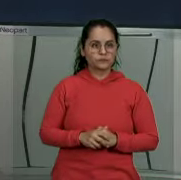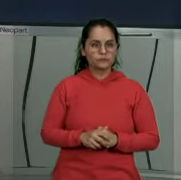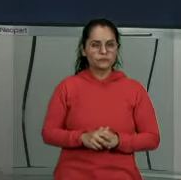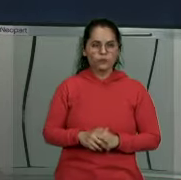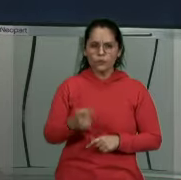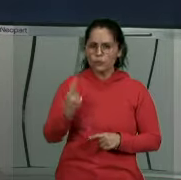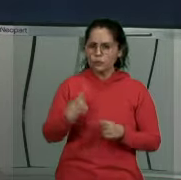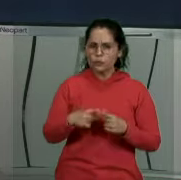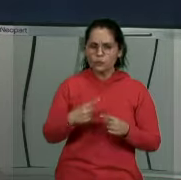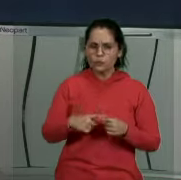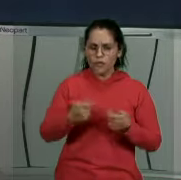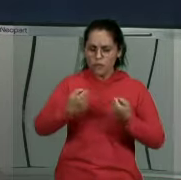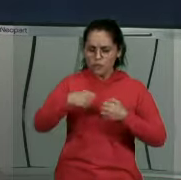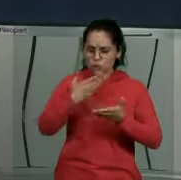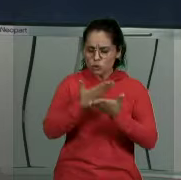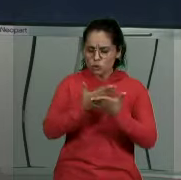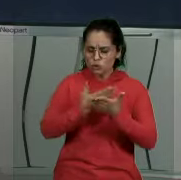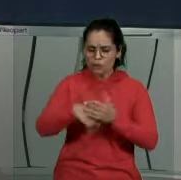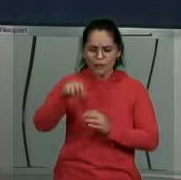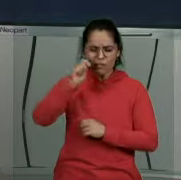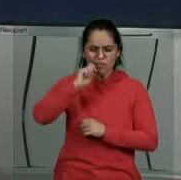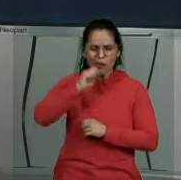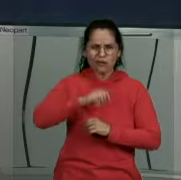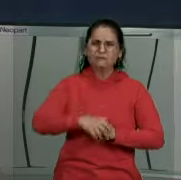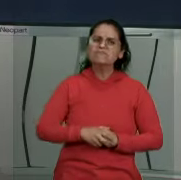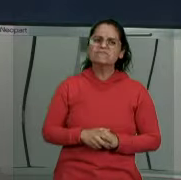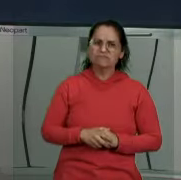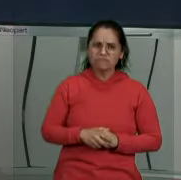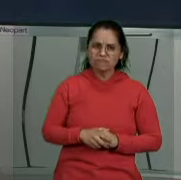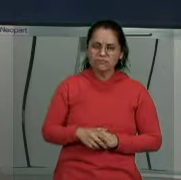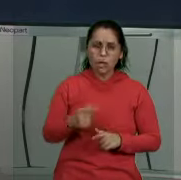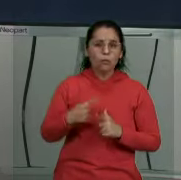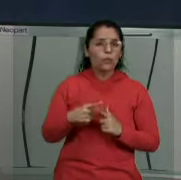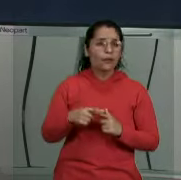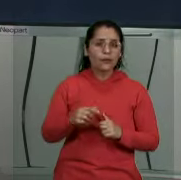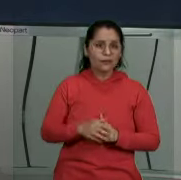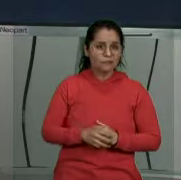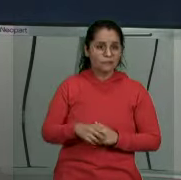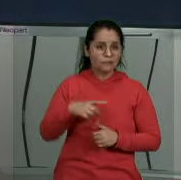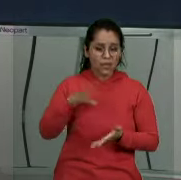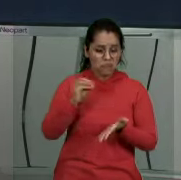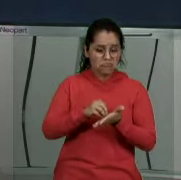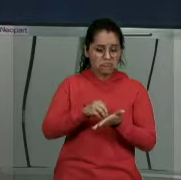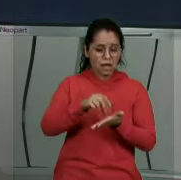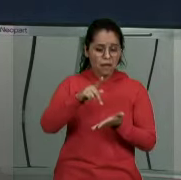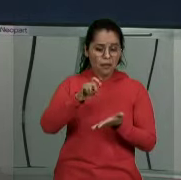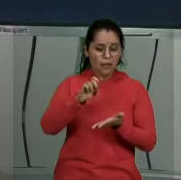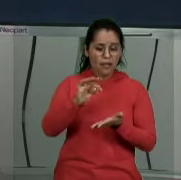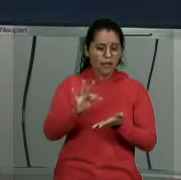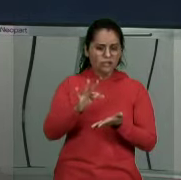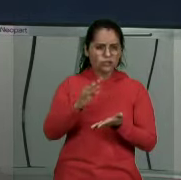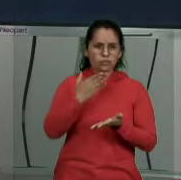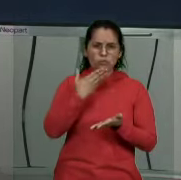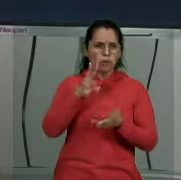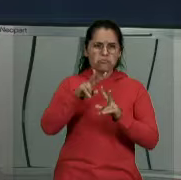Por que deve estudar sobre drogas? Por que ele está contido, no meu PET, sobre drogas?